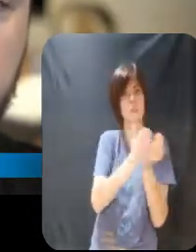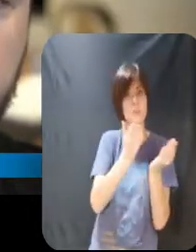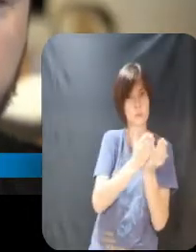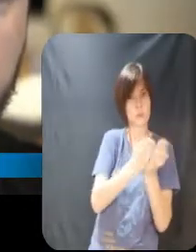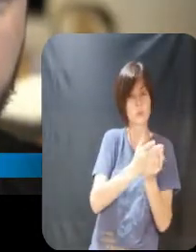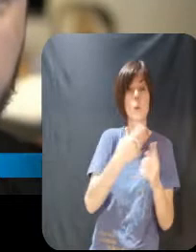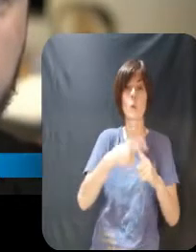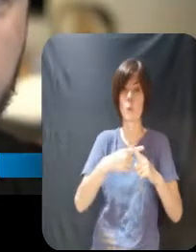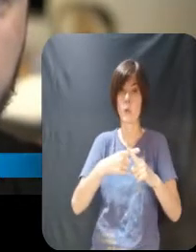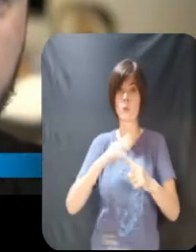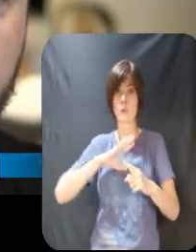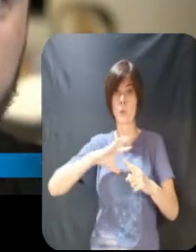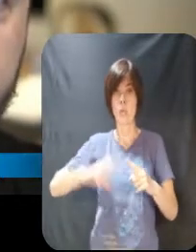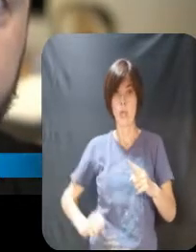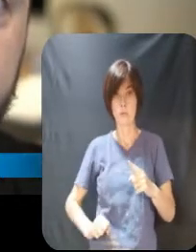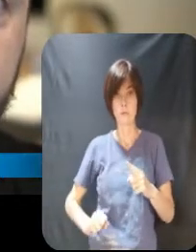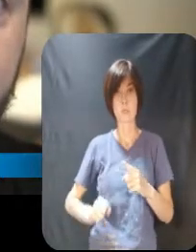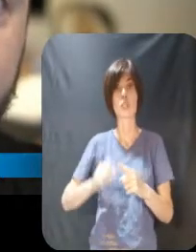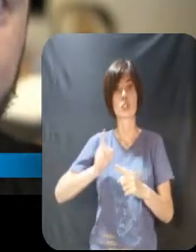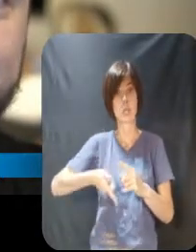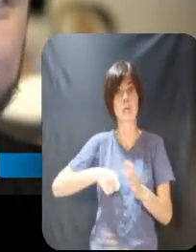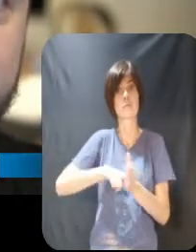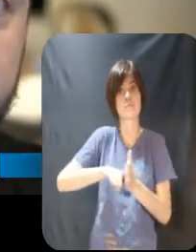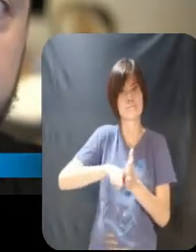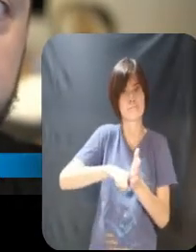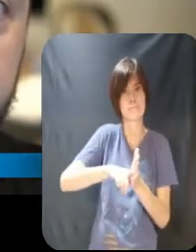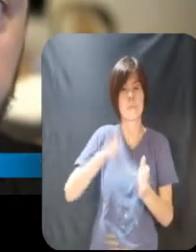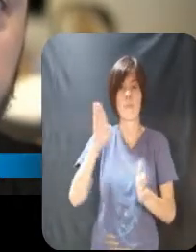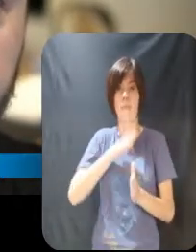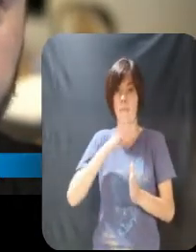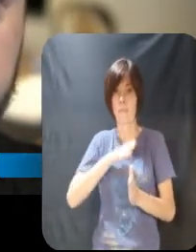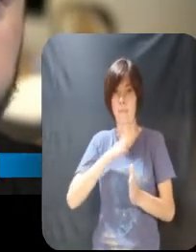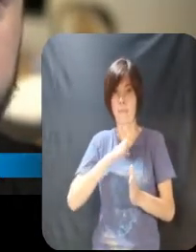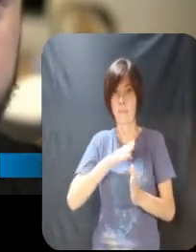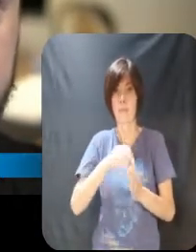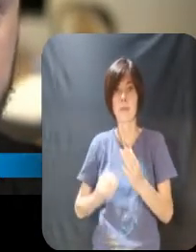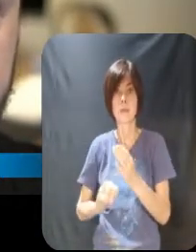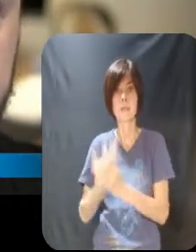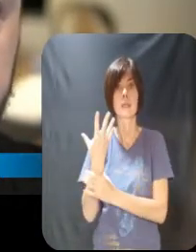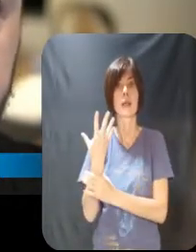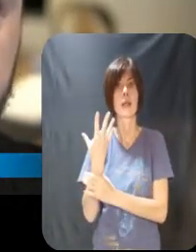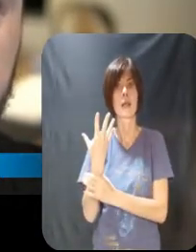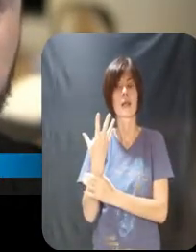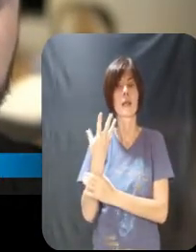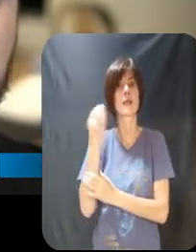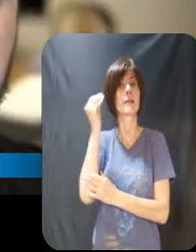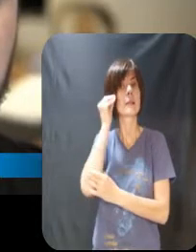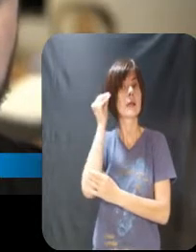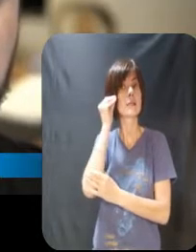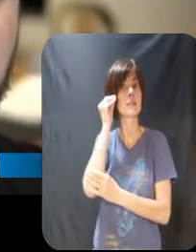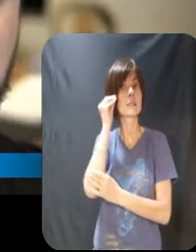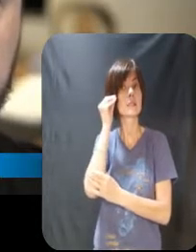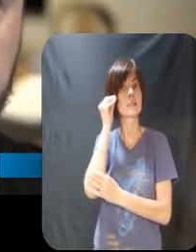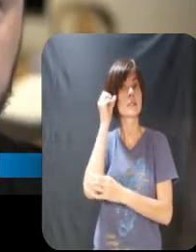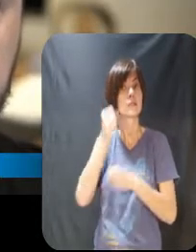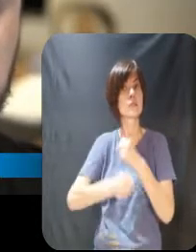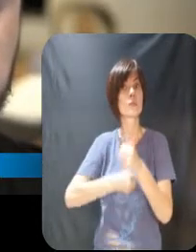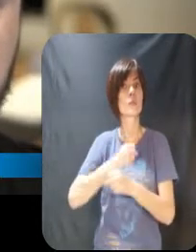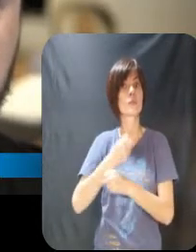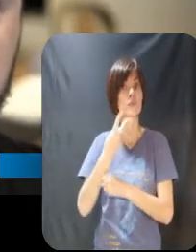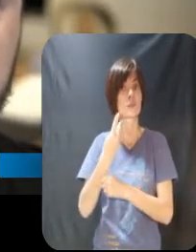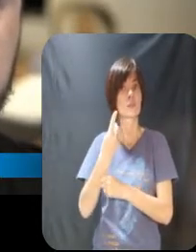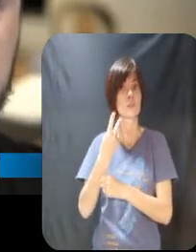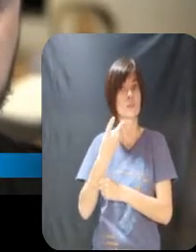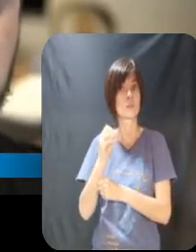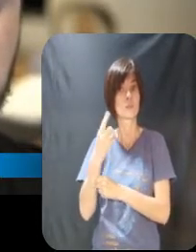disso. E essa vacina foi entrar em testes em 2016. E ela foi liberada para o público, para poder